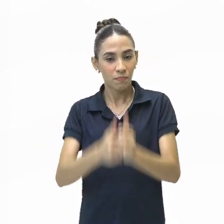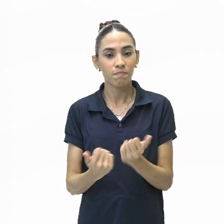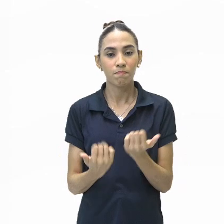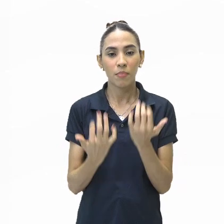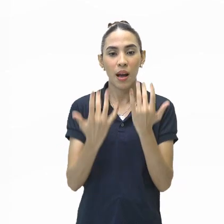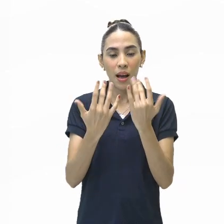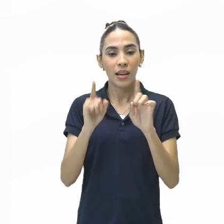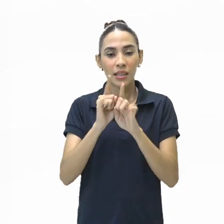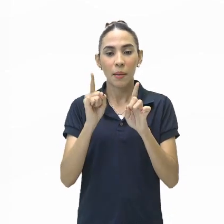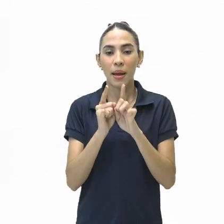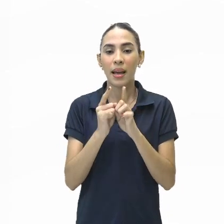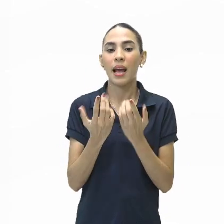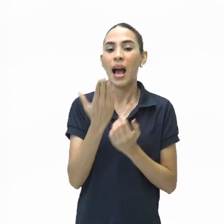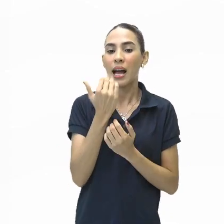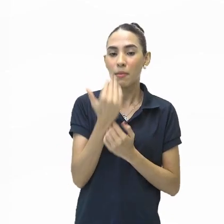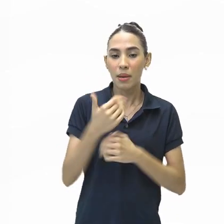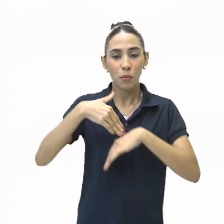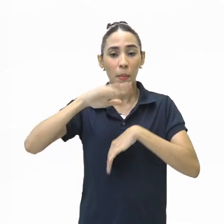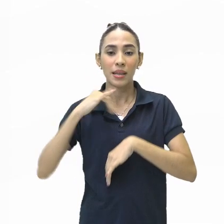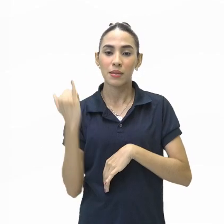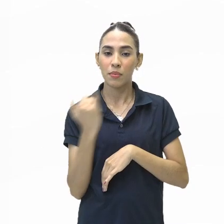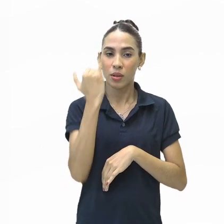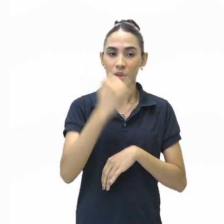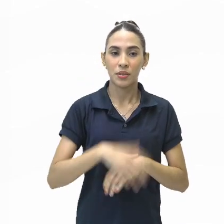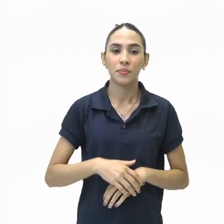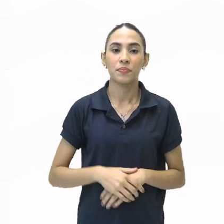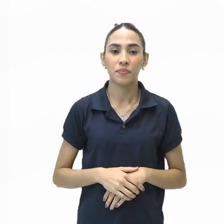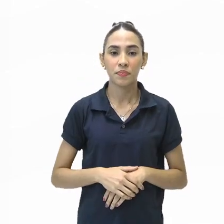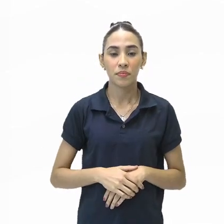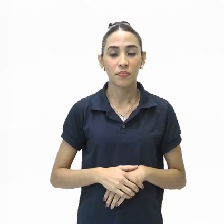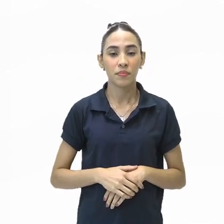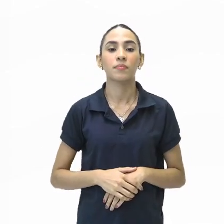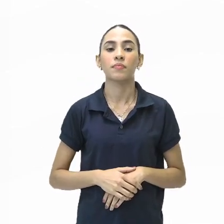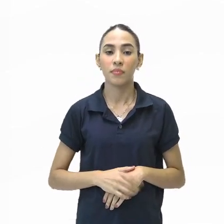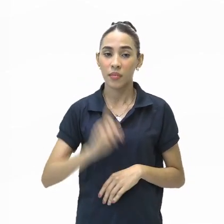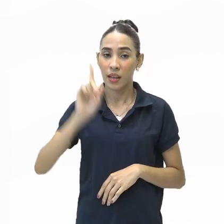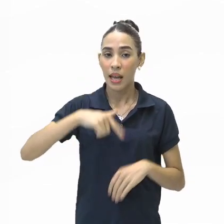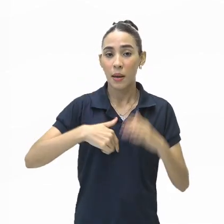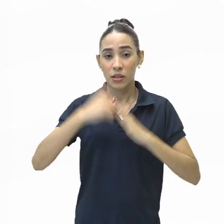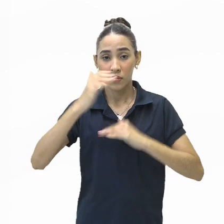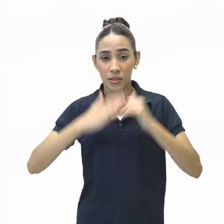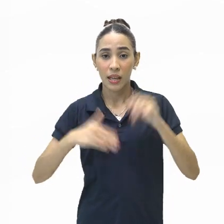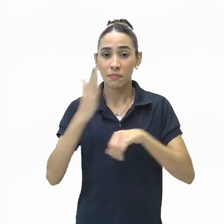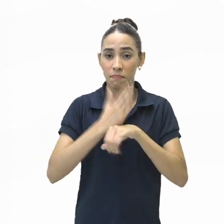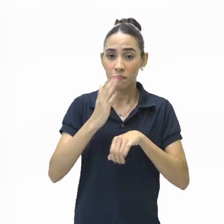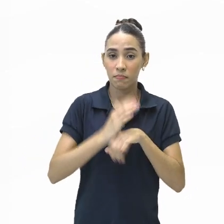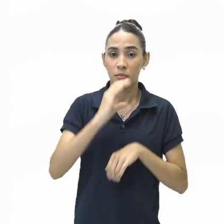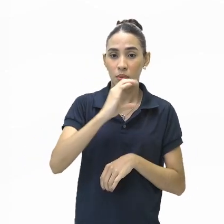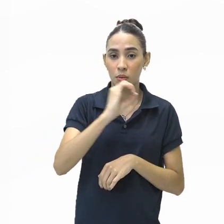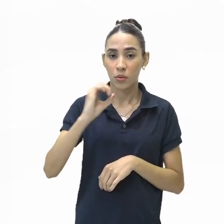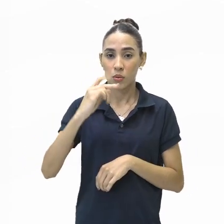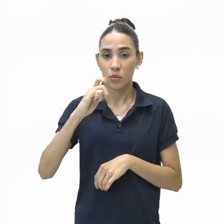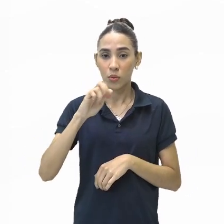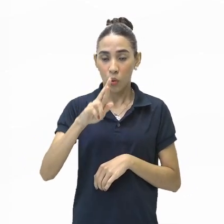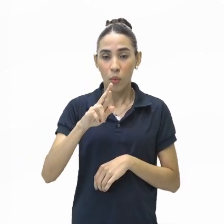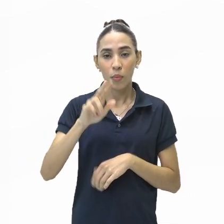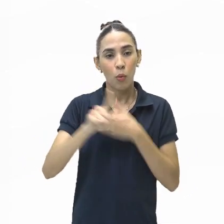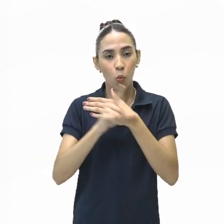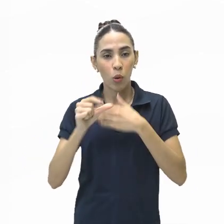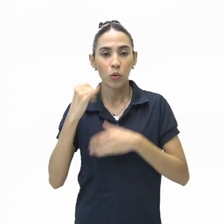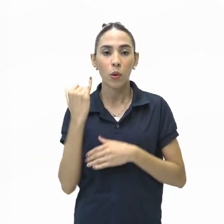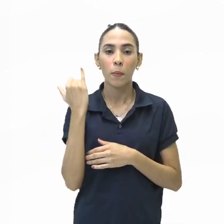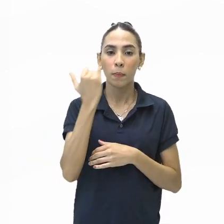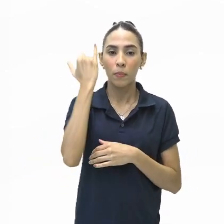e gerando o alimento cada vez mais valioso. Essa é a atividade profissional de Cooper, Matthew McConaughey,